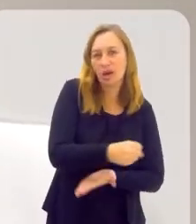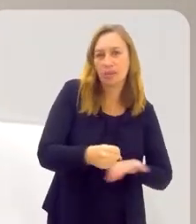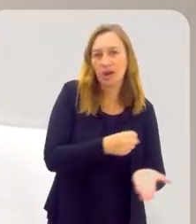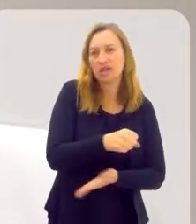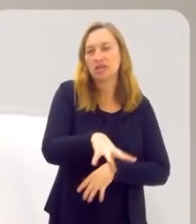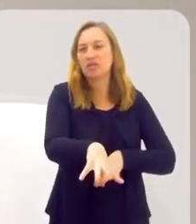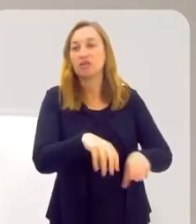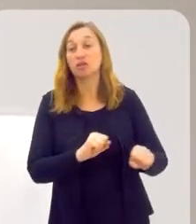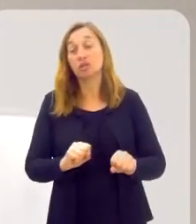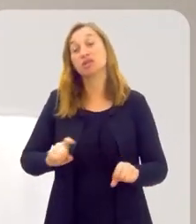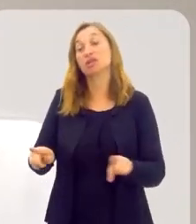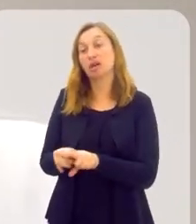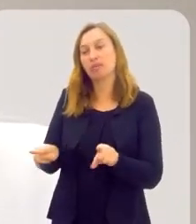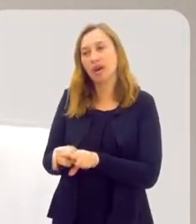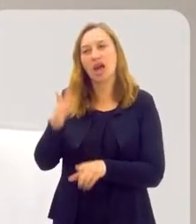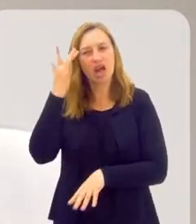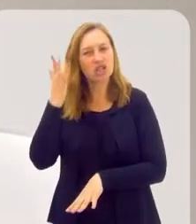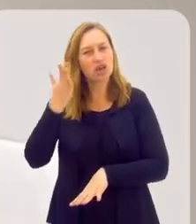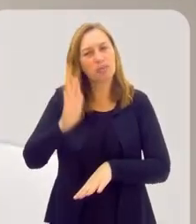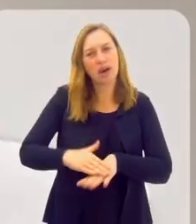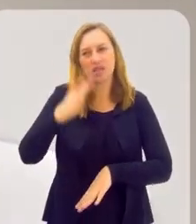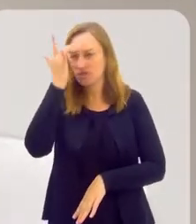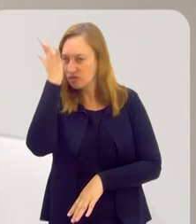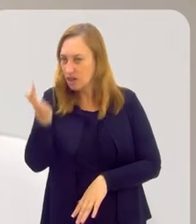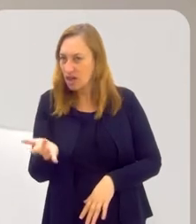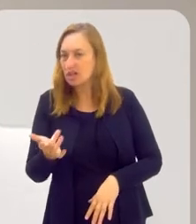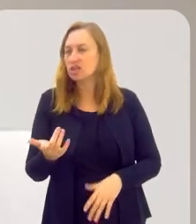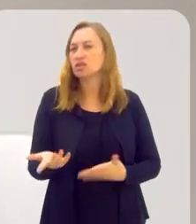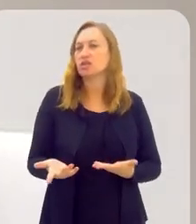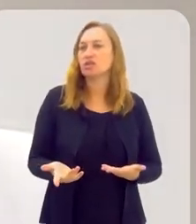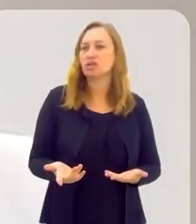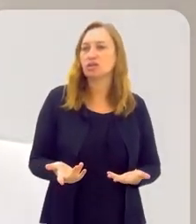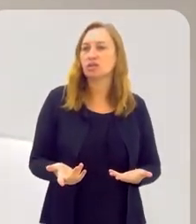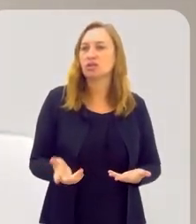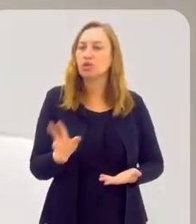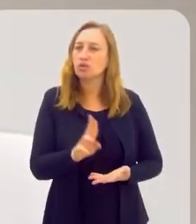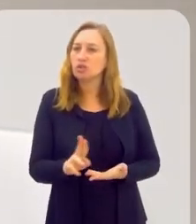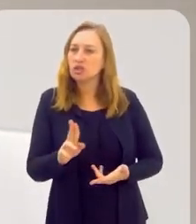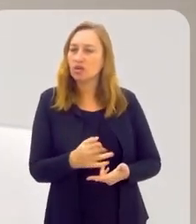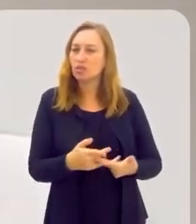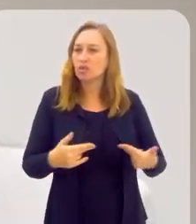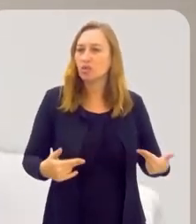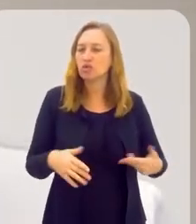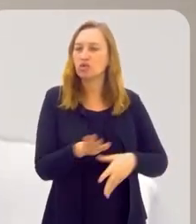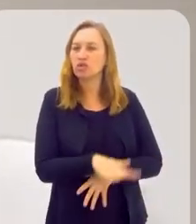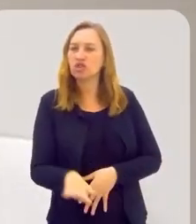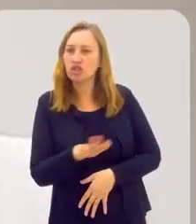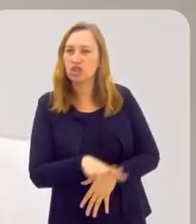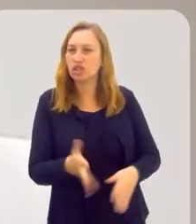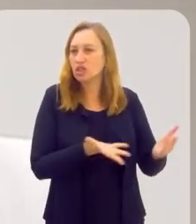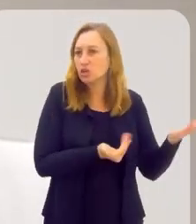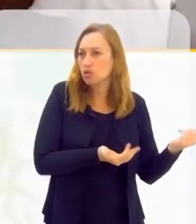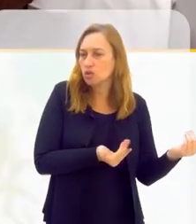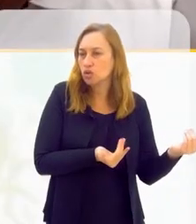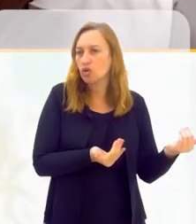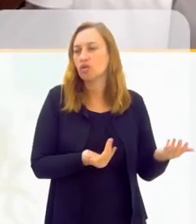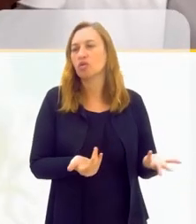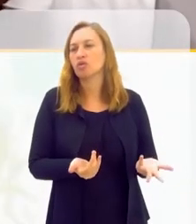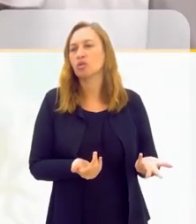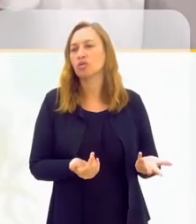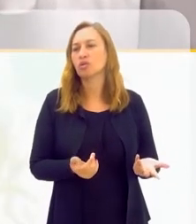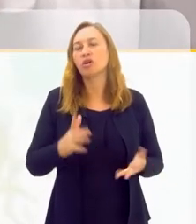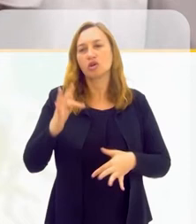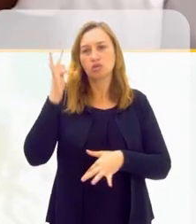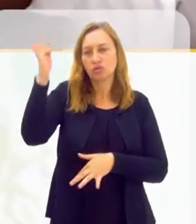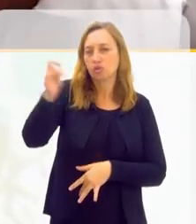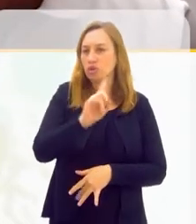formação. Por outro lado, também acho que é muito mais fácil nós mudarmos alguma coisa com as crianças e com os jovens para